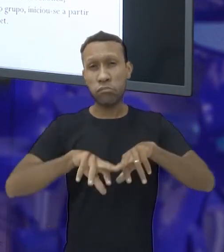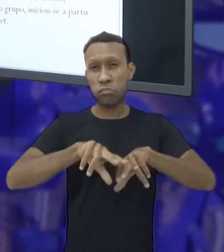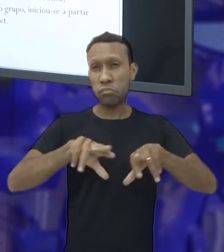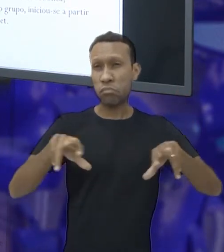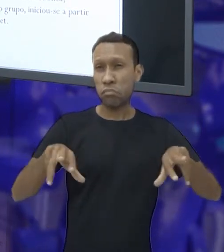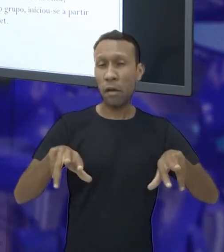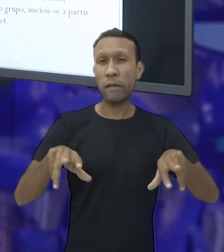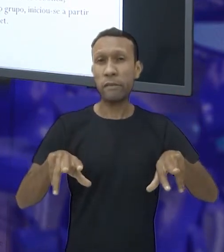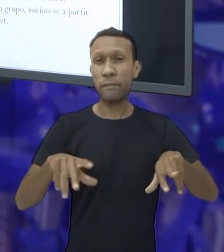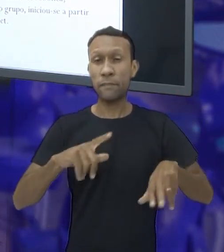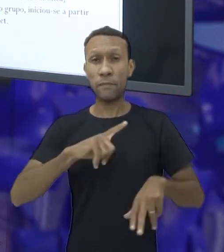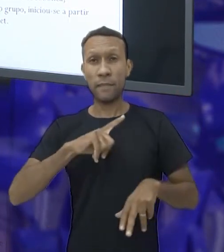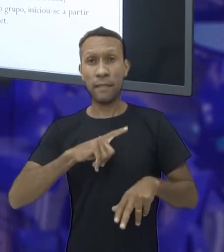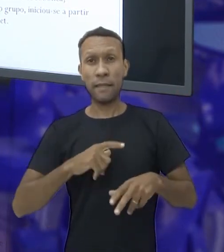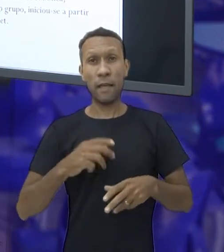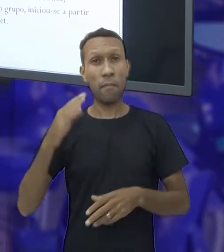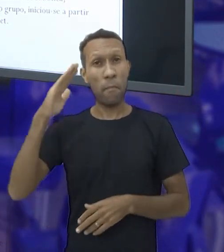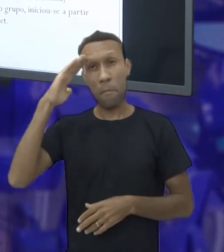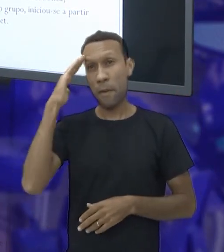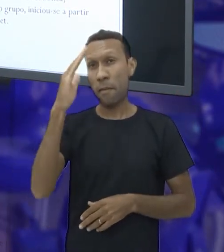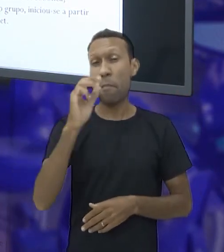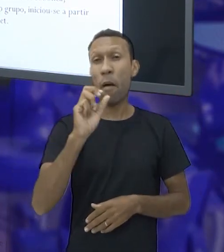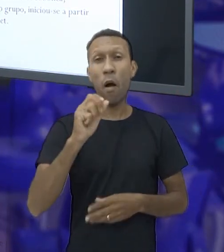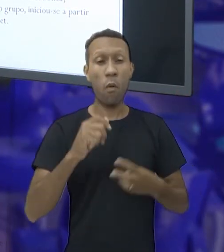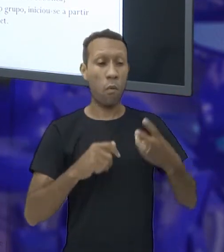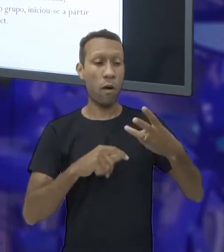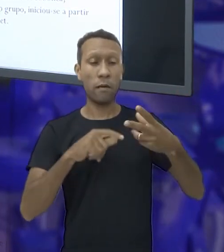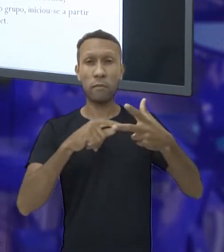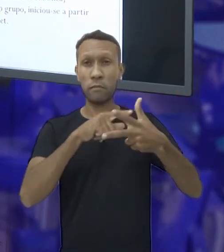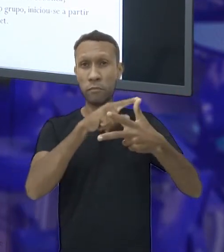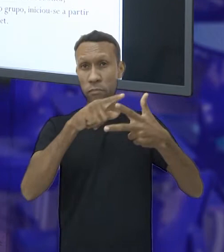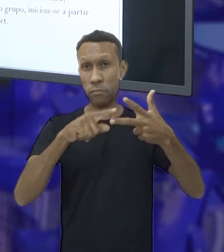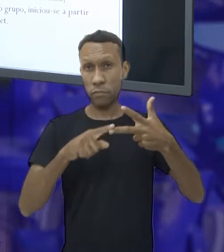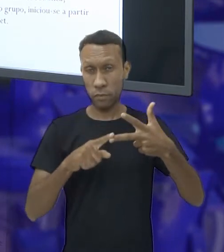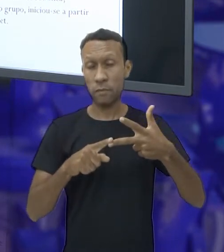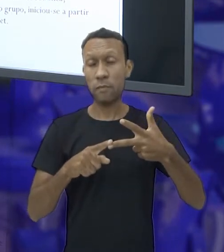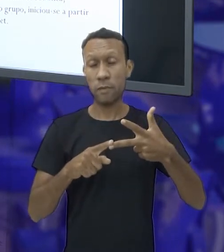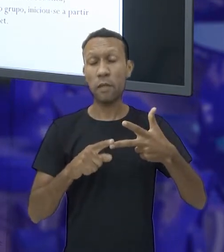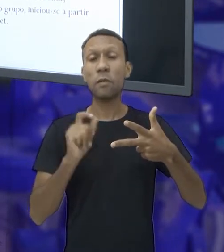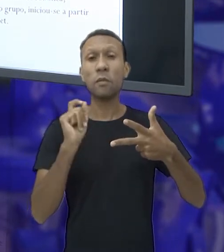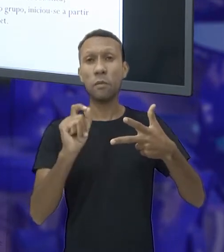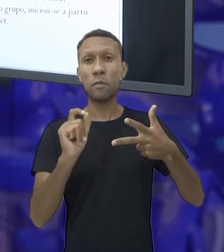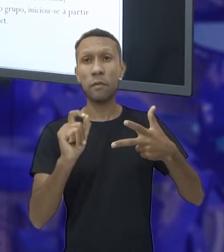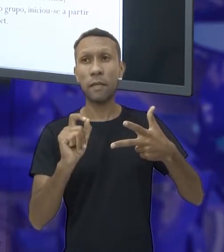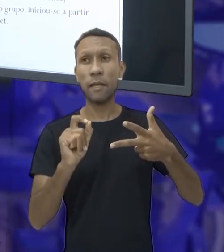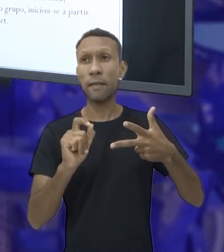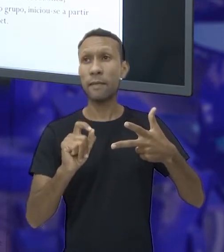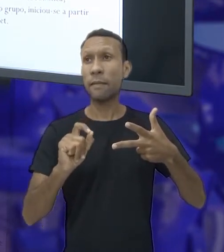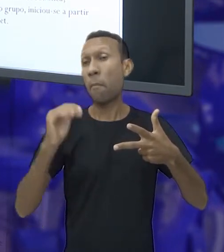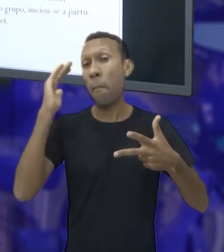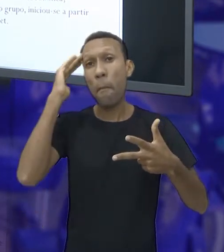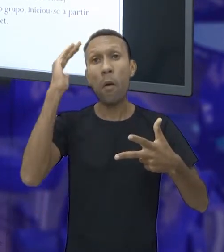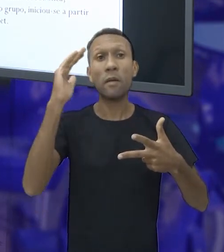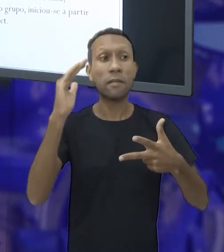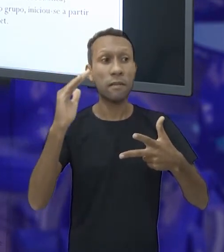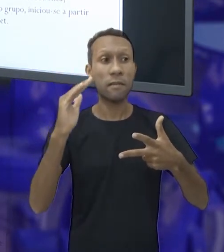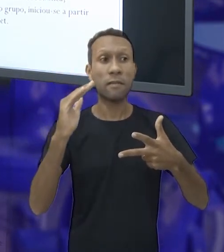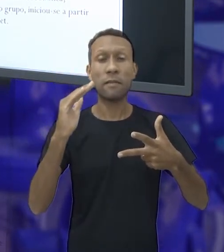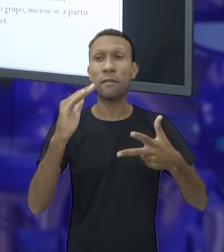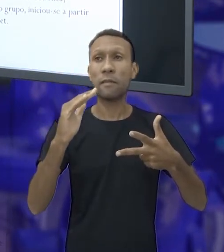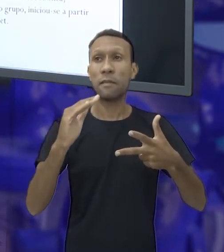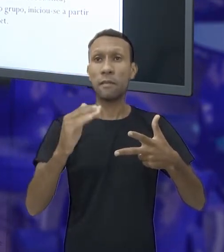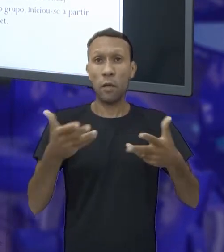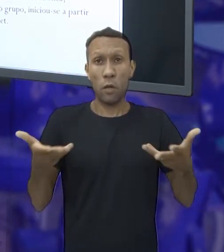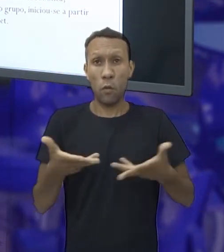grandes áreas dessa nova fase da Revolução Industrial, ou terceira Revolução Industrial, foram de suma importância para o mundo em